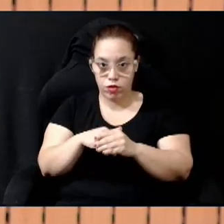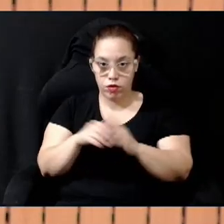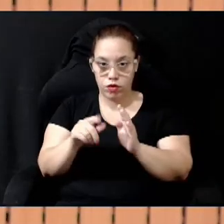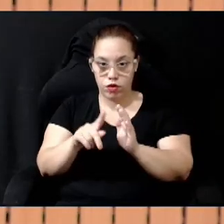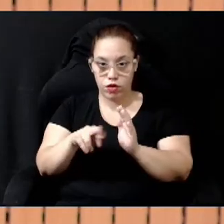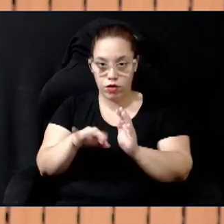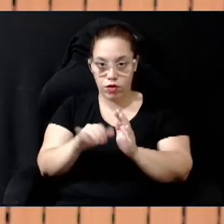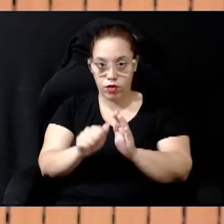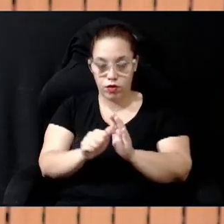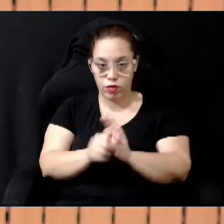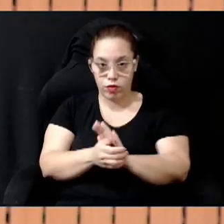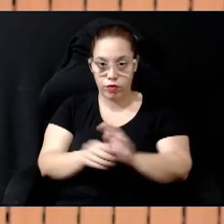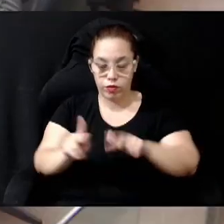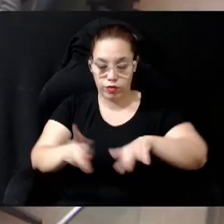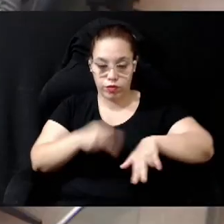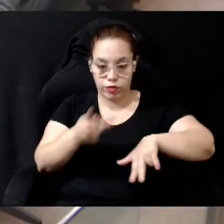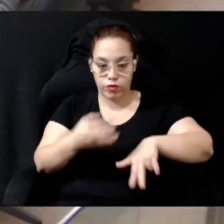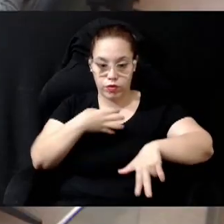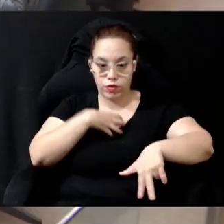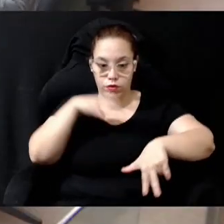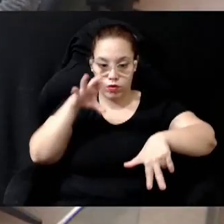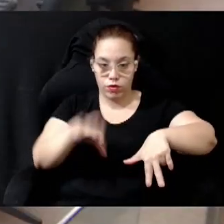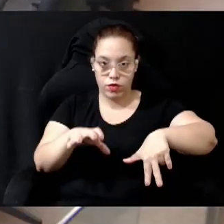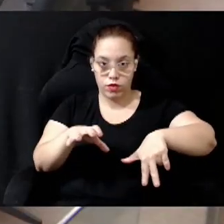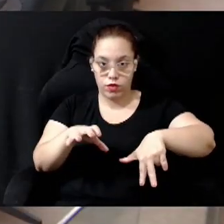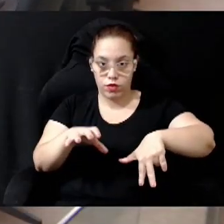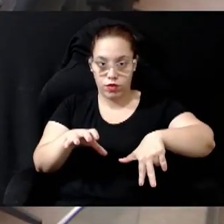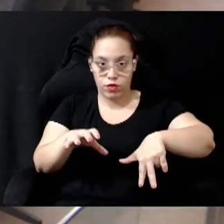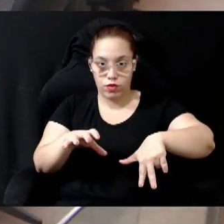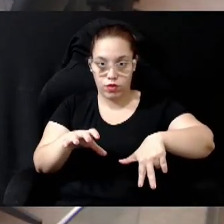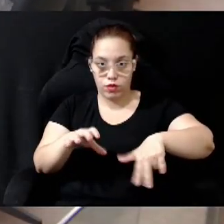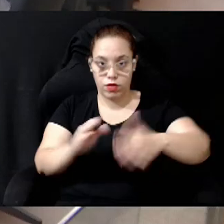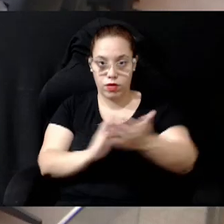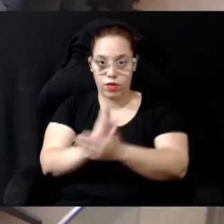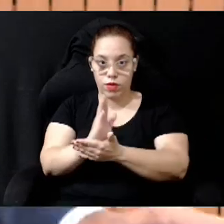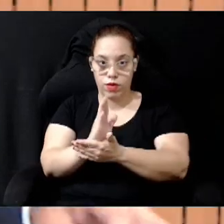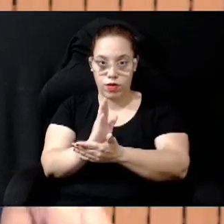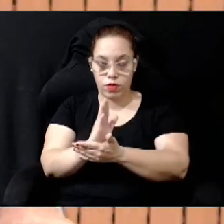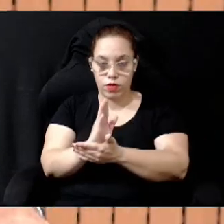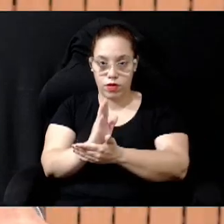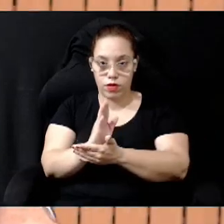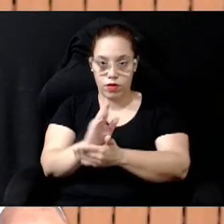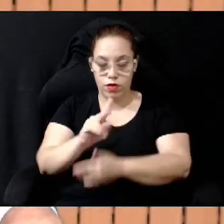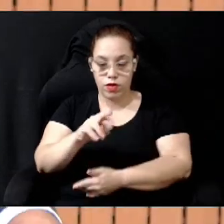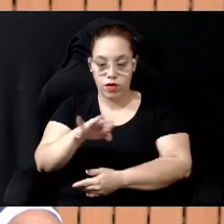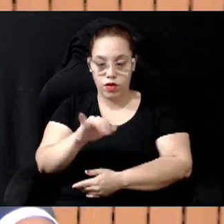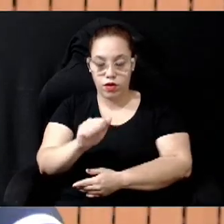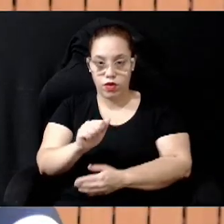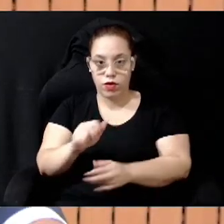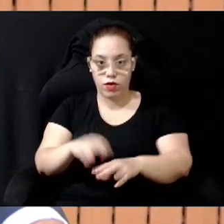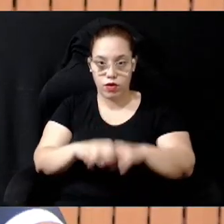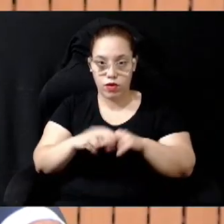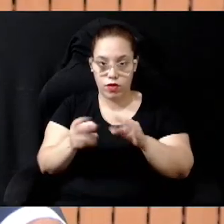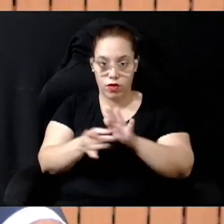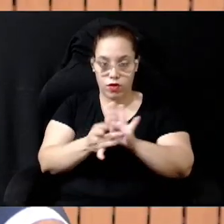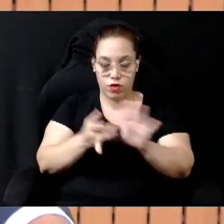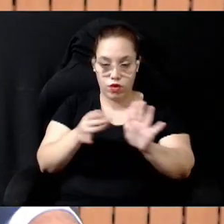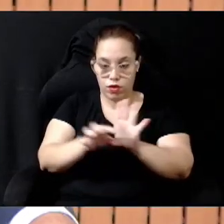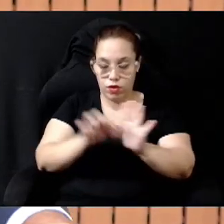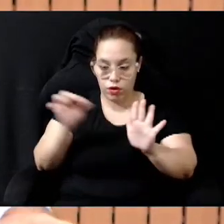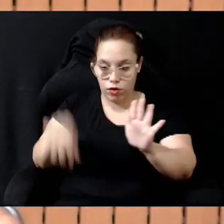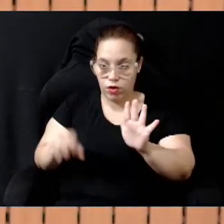Vereadores favoráveis permaneçam como estão. Aprovado o requerimento de vistas, portanto, retirado de pauta o item